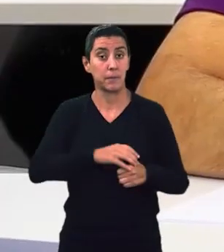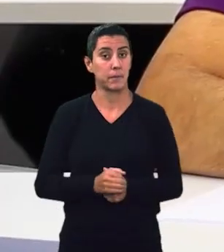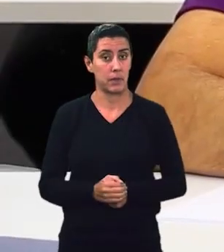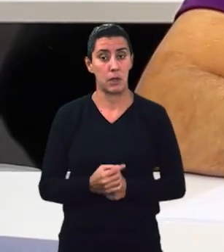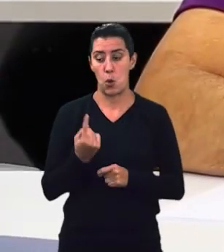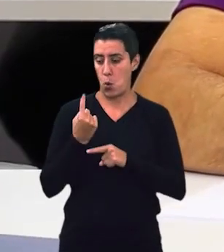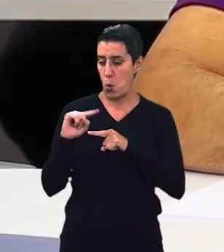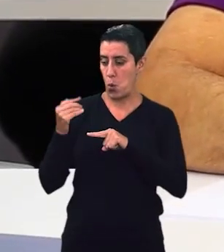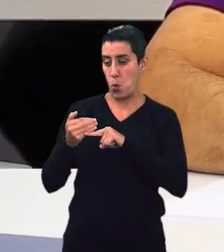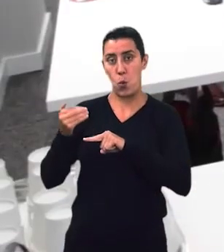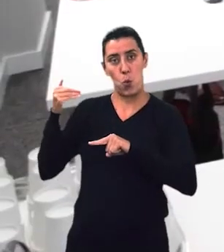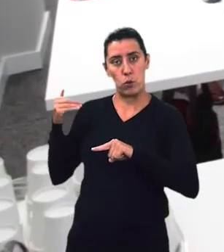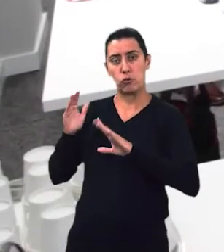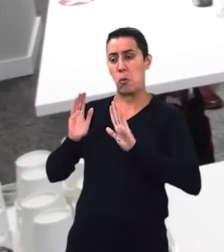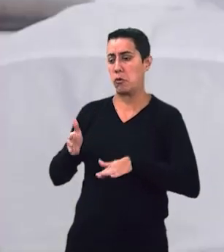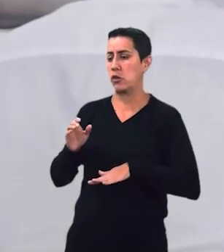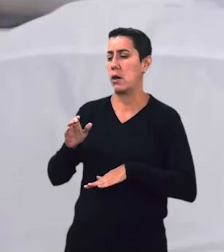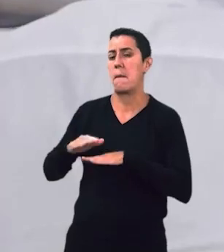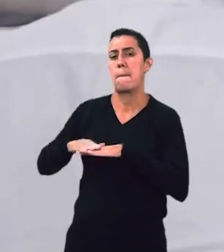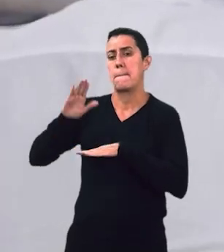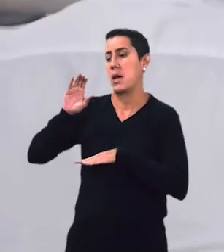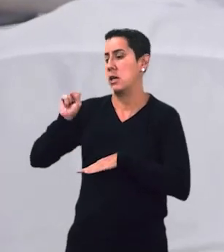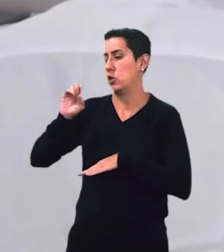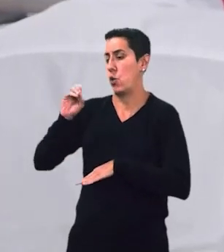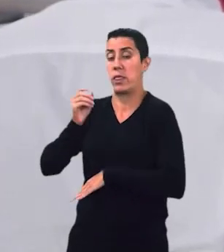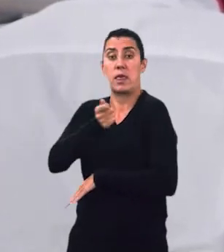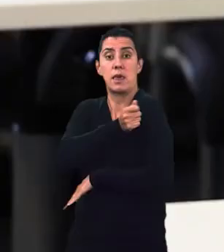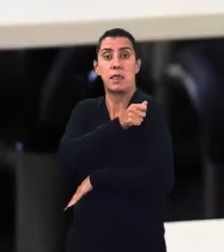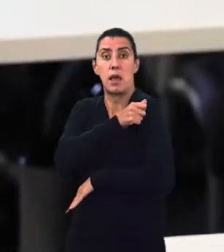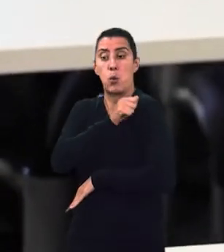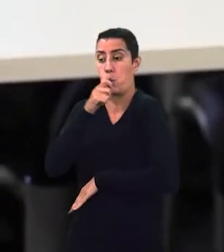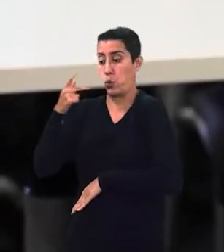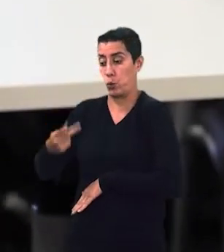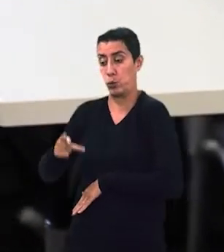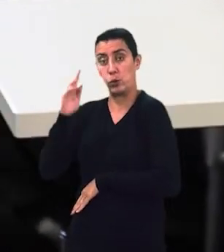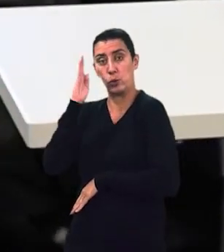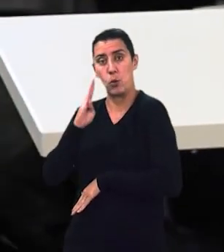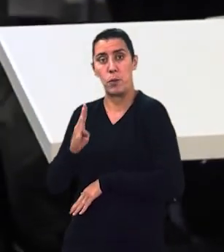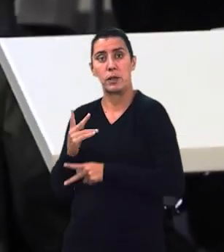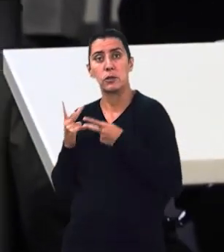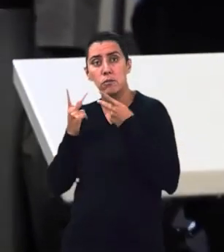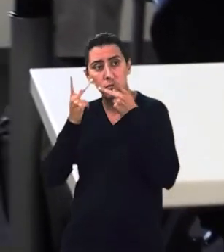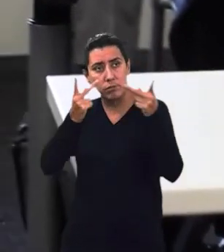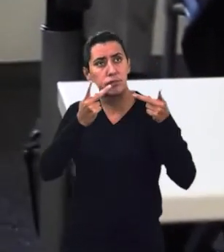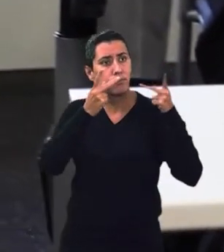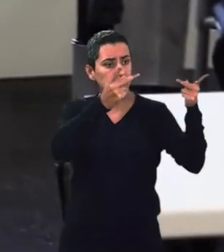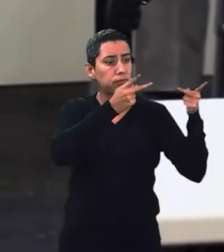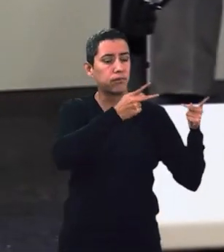edição, mais de 80 alunos brasileiros participaram, representando 18 estados diferentes.